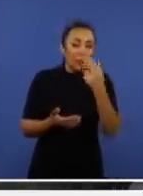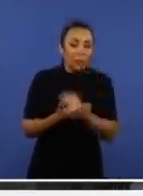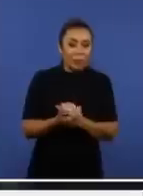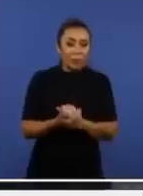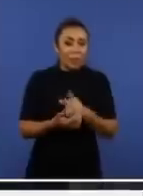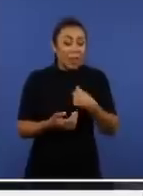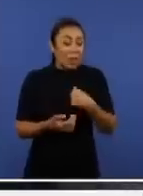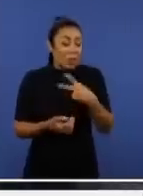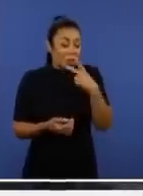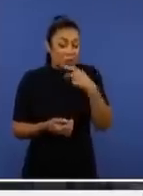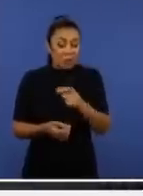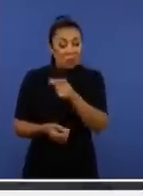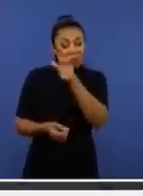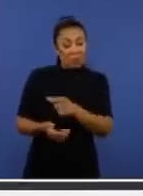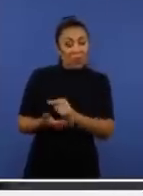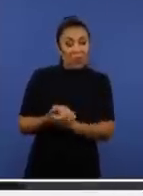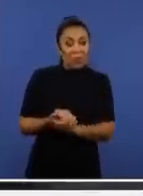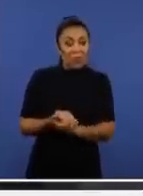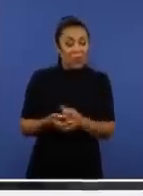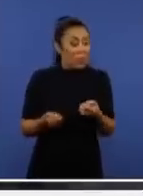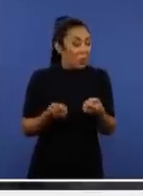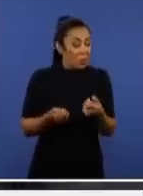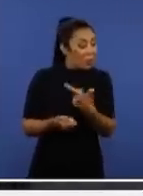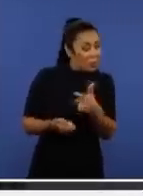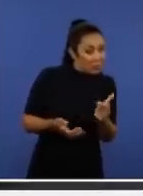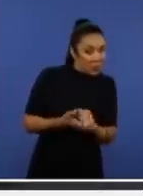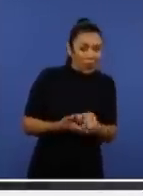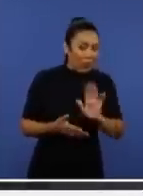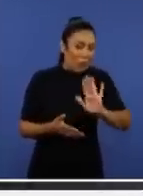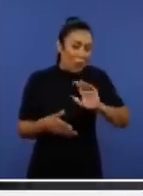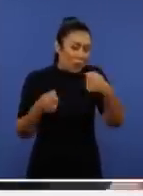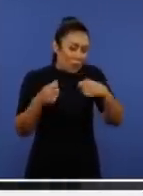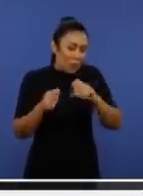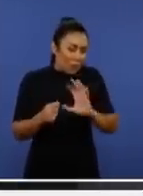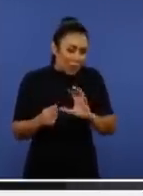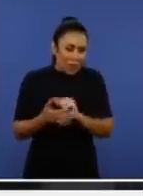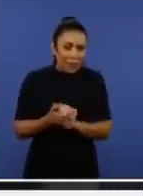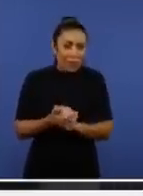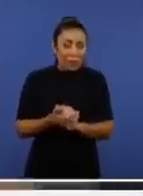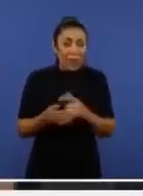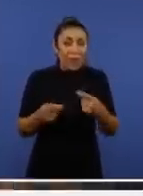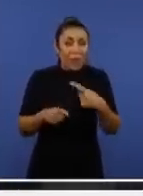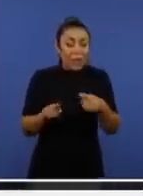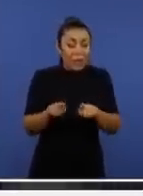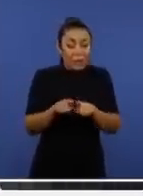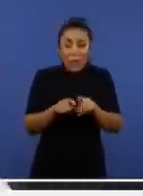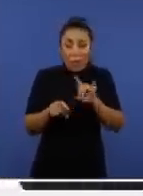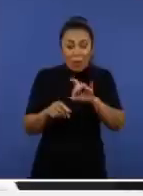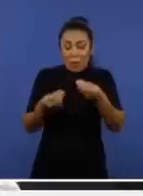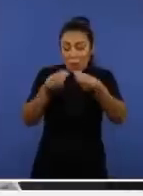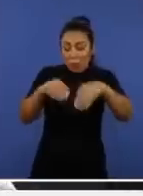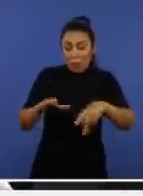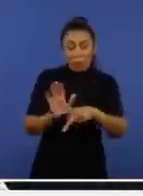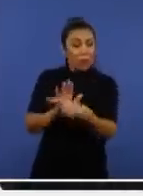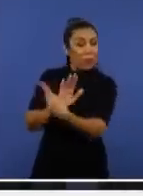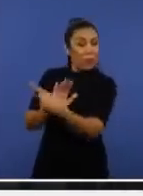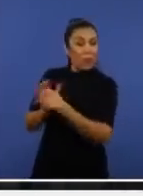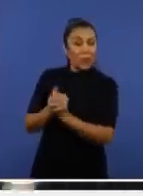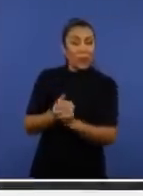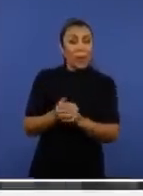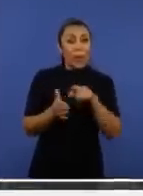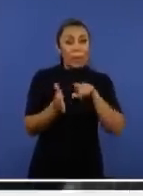uma atitude absolutamente descontrolada, desnecessária e, a meu ver, prejudicial a ele mesmo. Sim. A pergunta era sobre